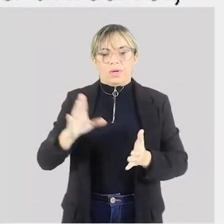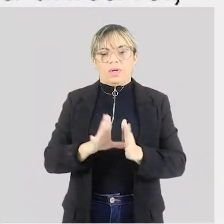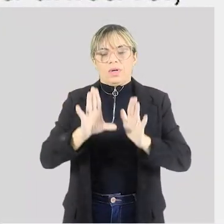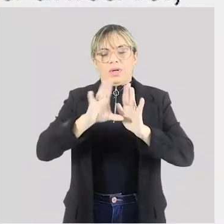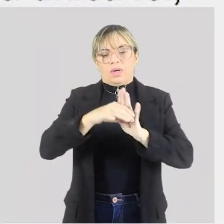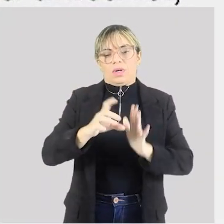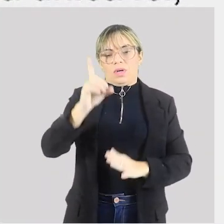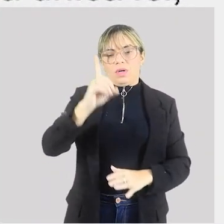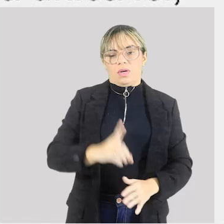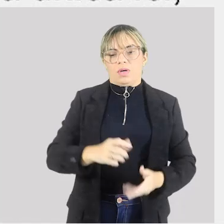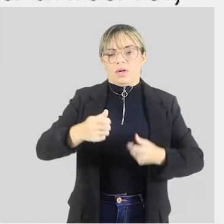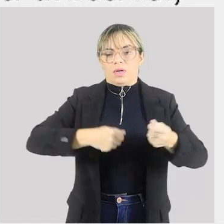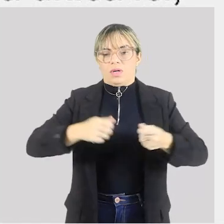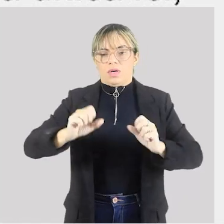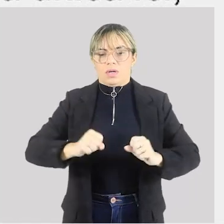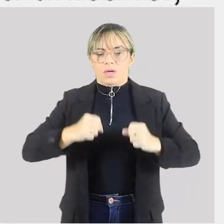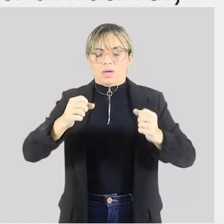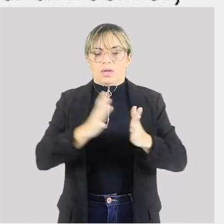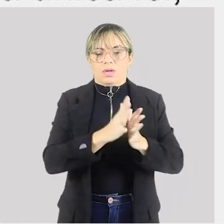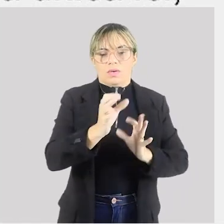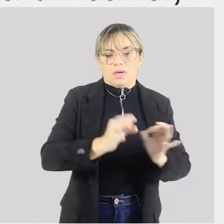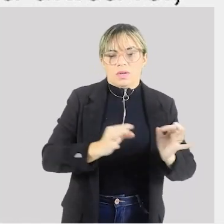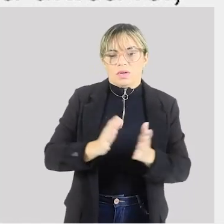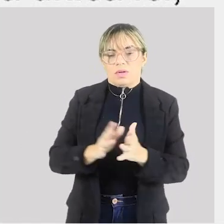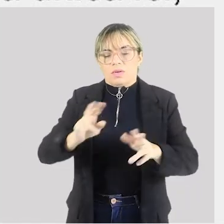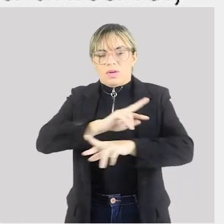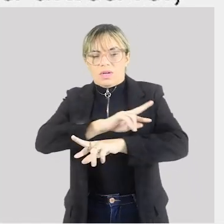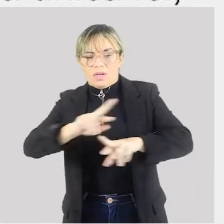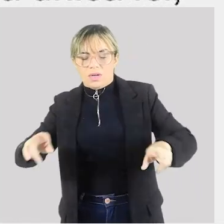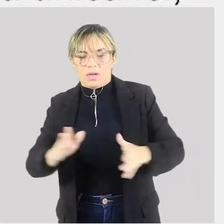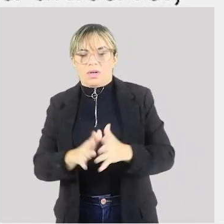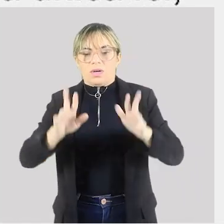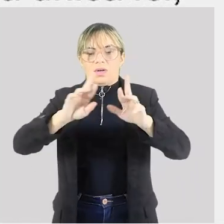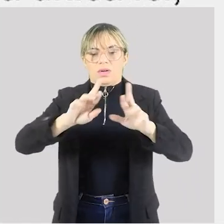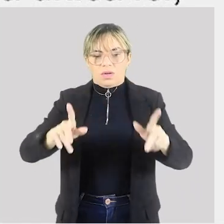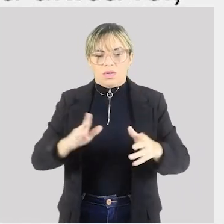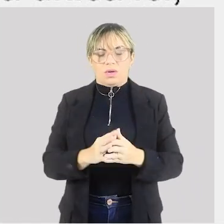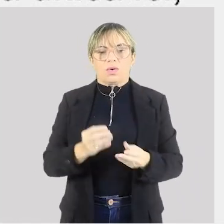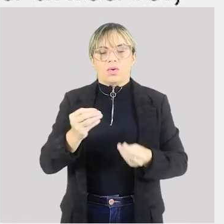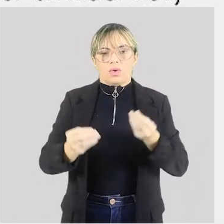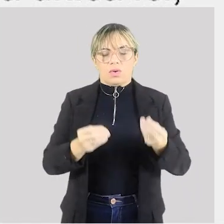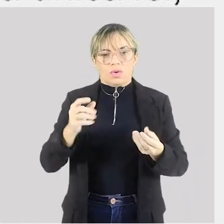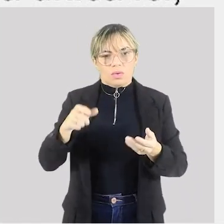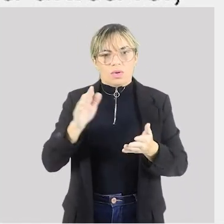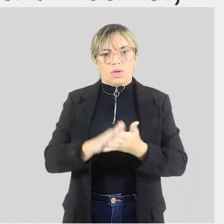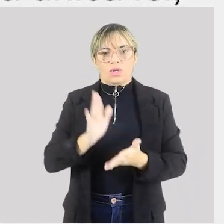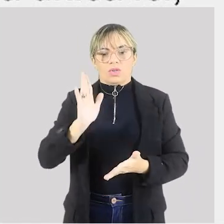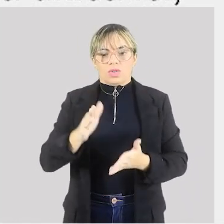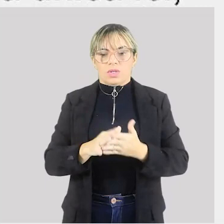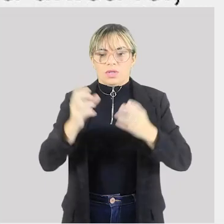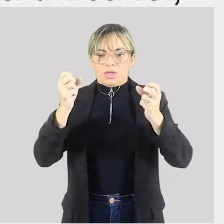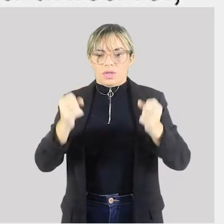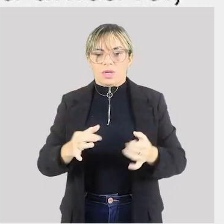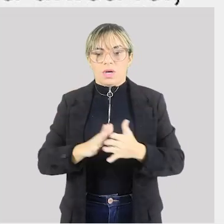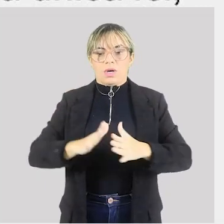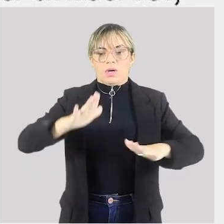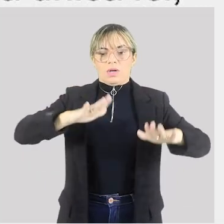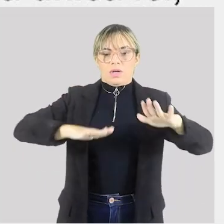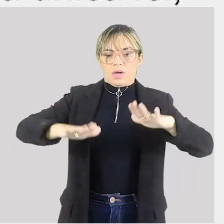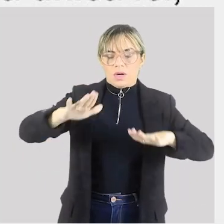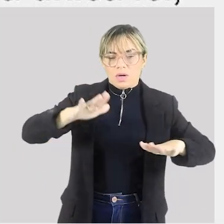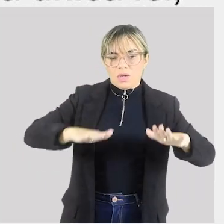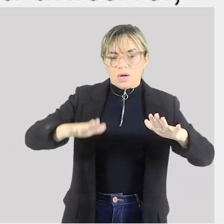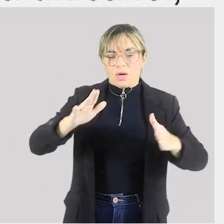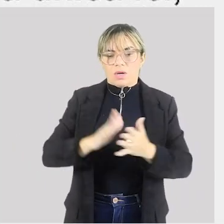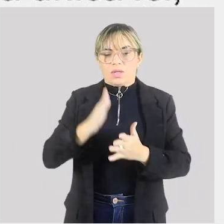conceito do direito administrativo pode ser elaborado de maneiras distintas, como a gente acabou de conversar, dependendo de conotação